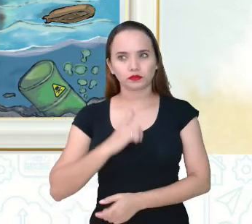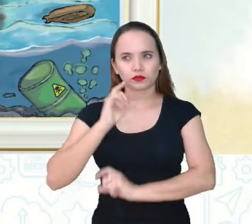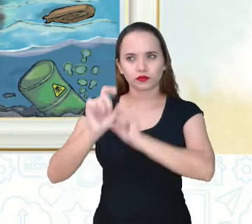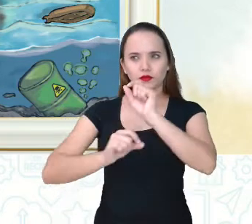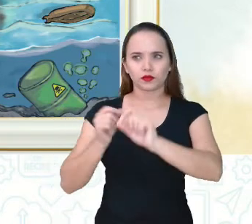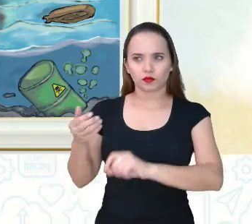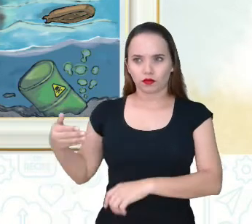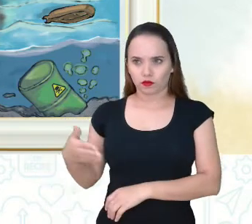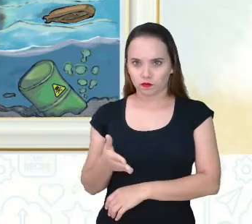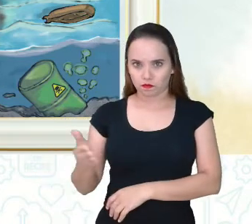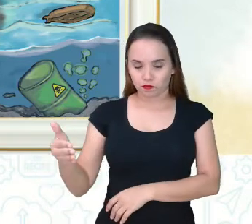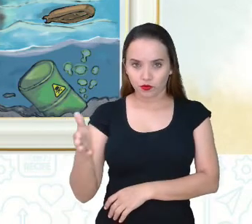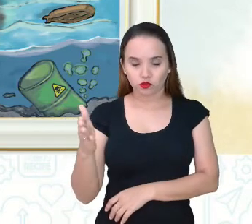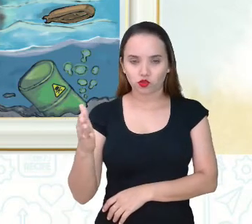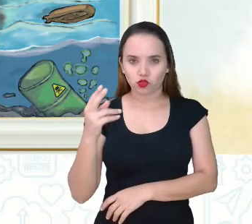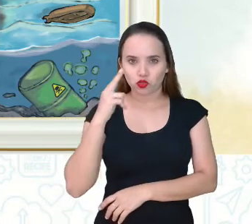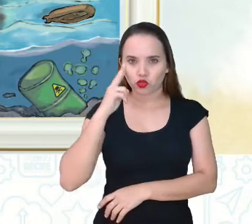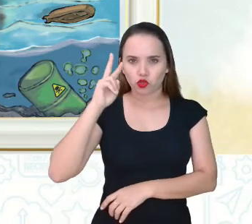olhando aí para